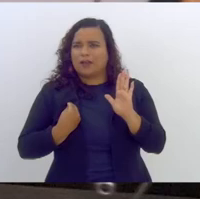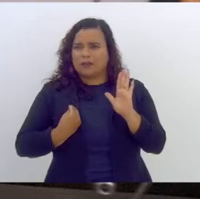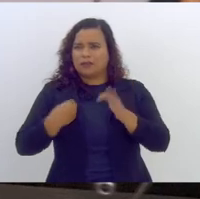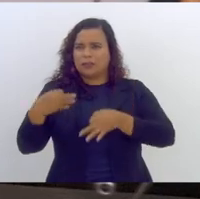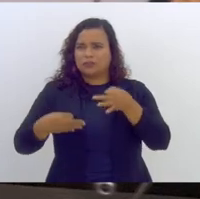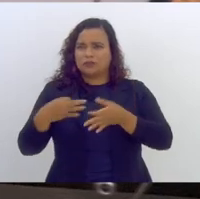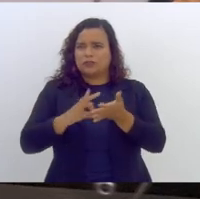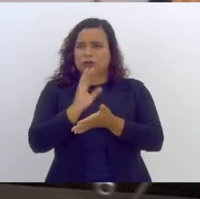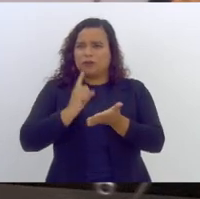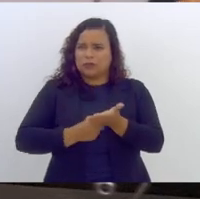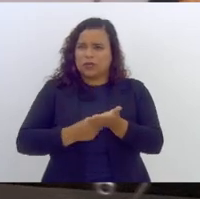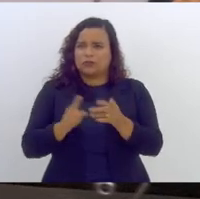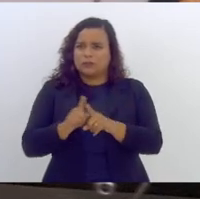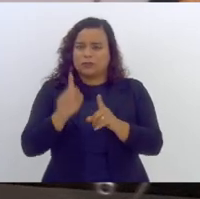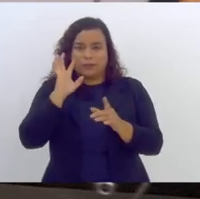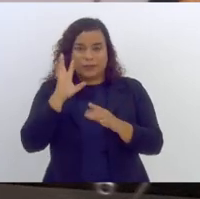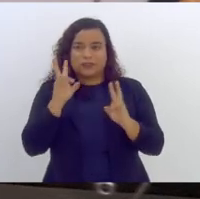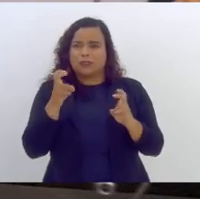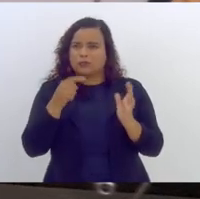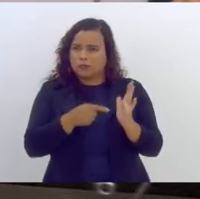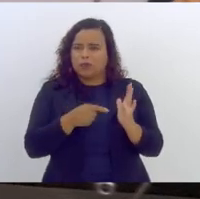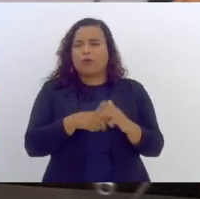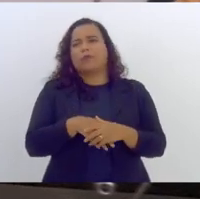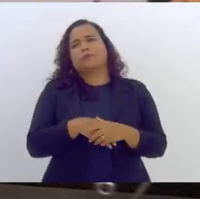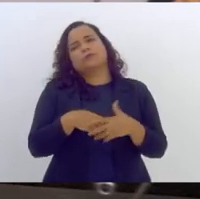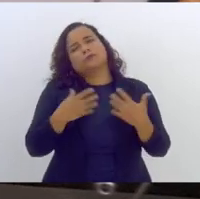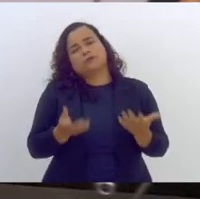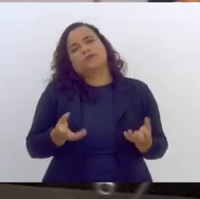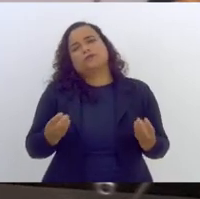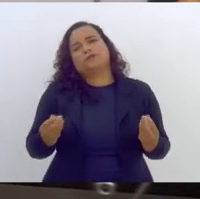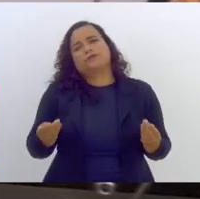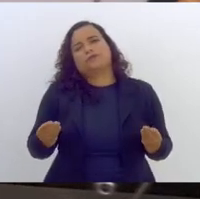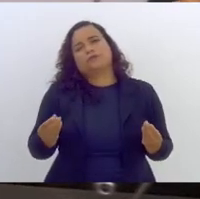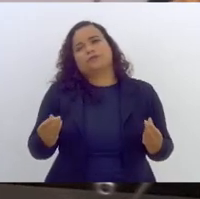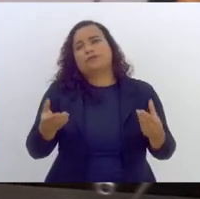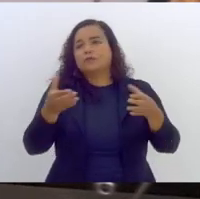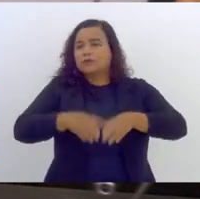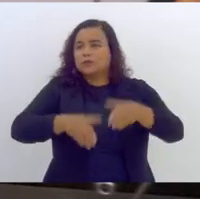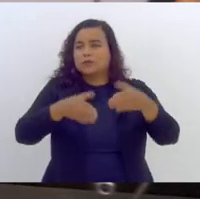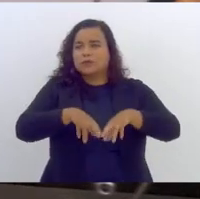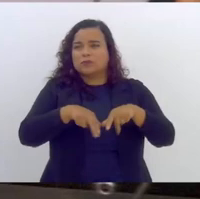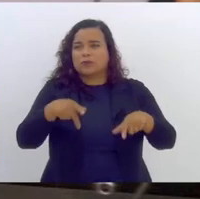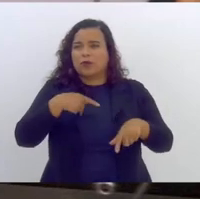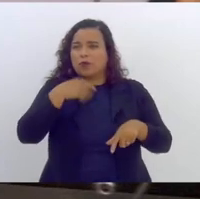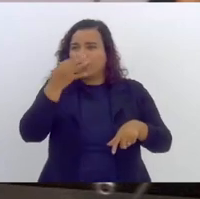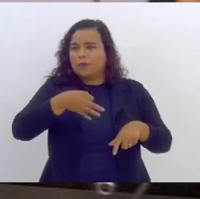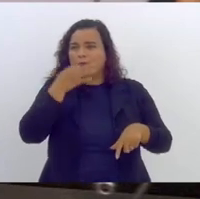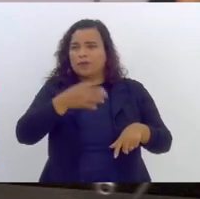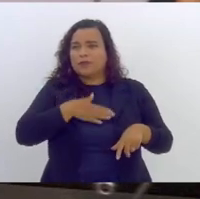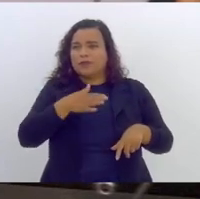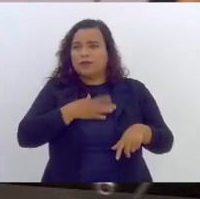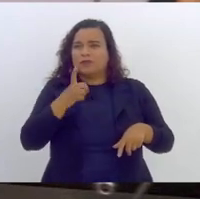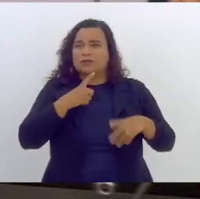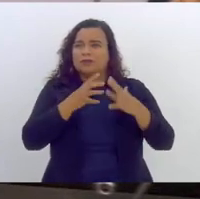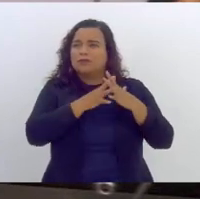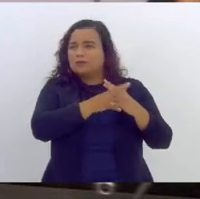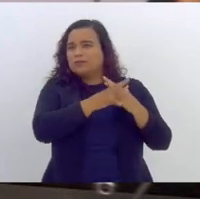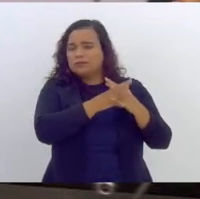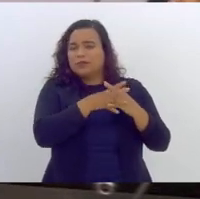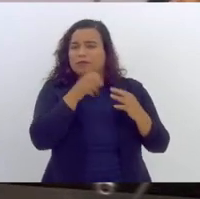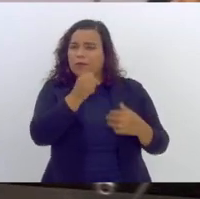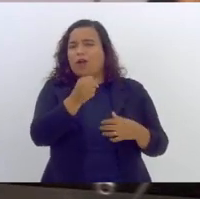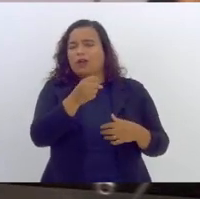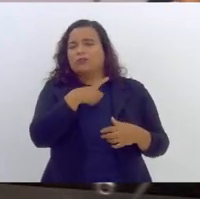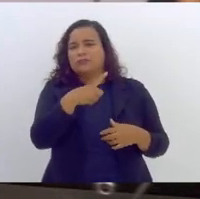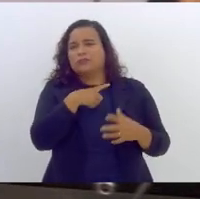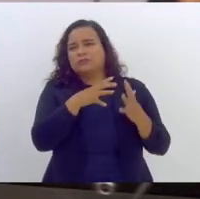dos contratos Ok então esse concurso Na minha opinião tem um complicador muito grande